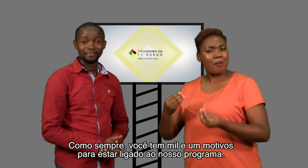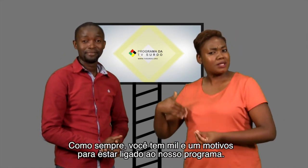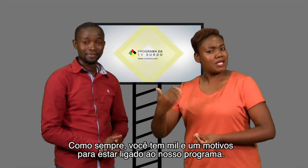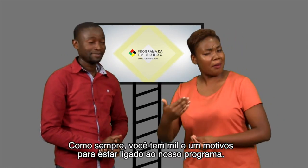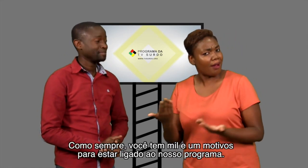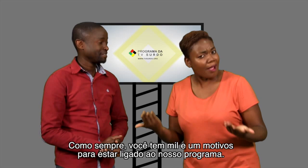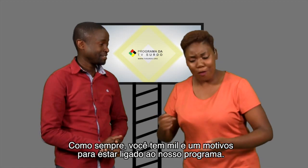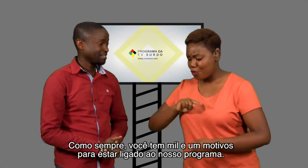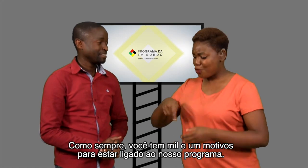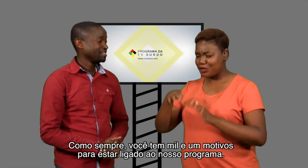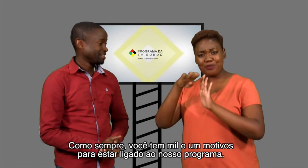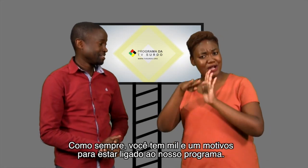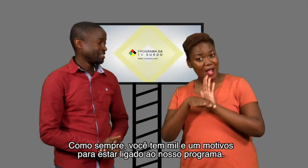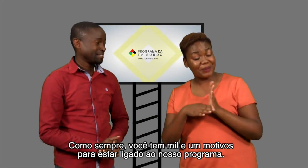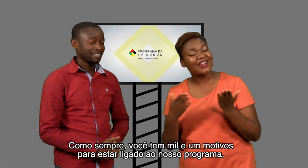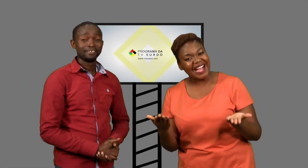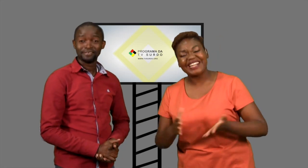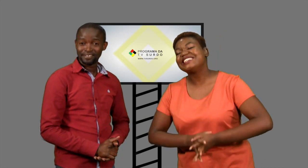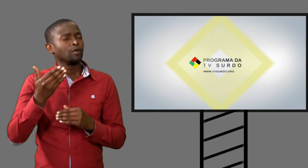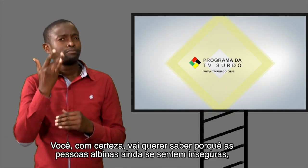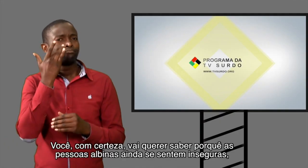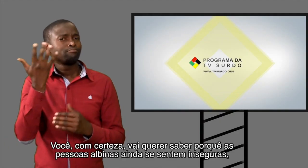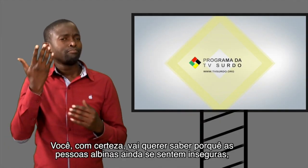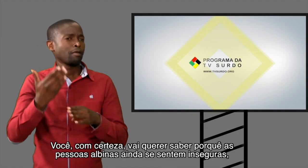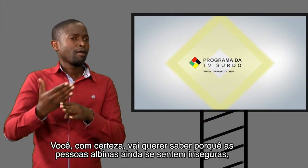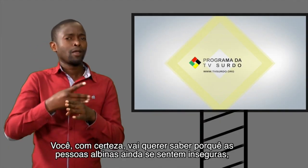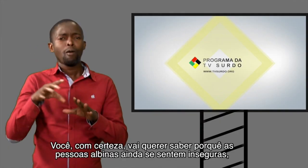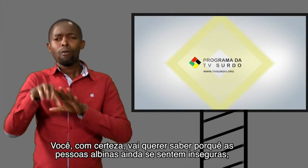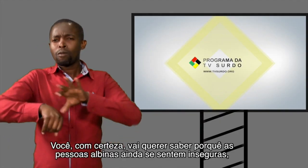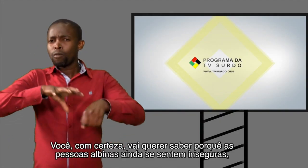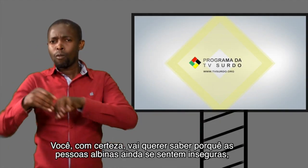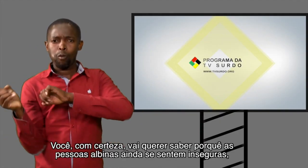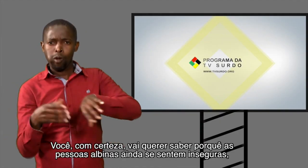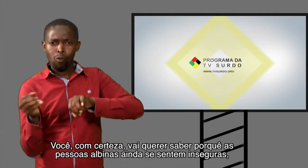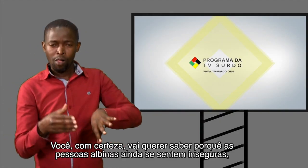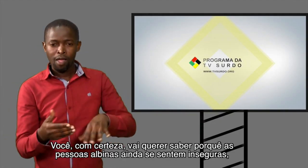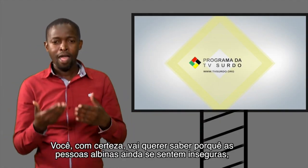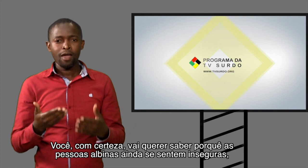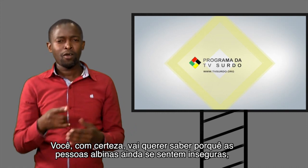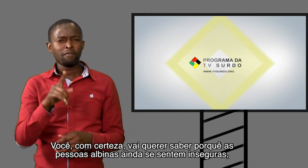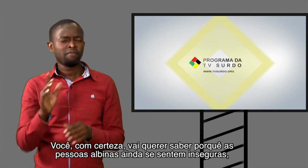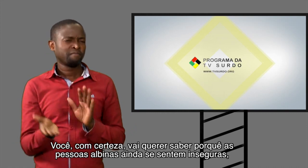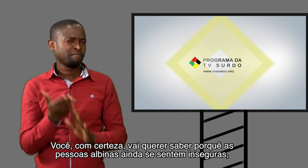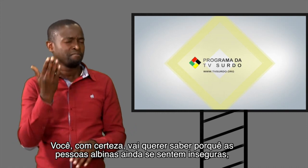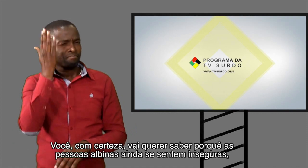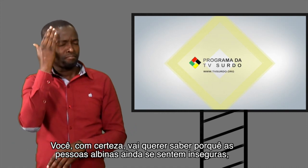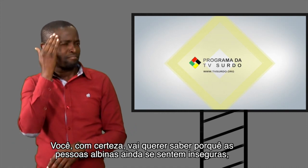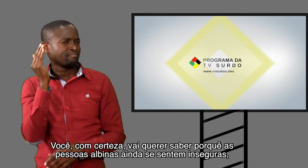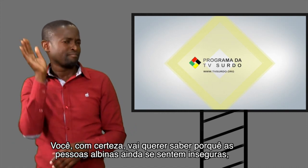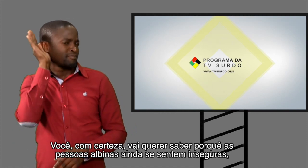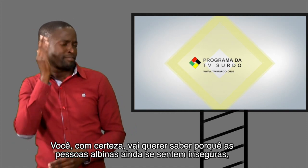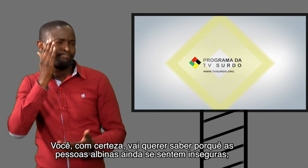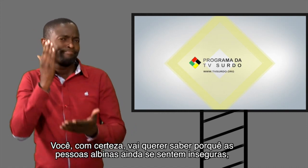motivos para estar ligado ao nosso programa. Você, com certeza, vai querer saber por que as pessoas